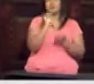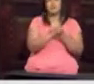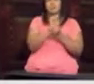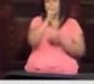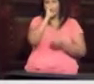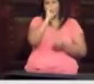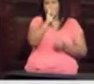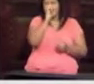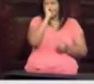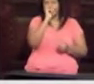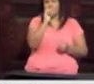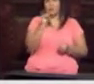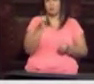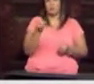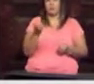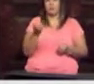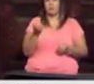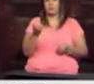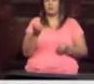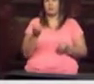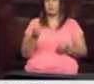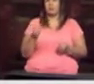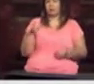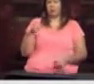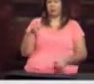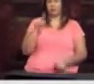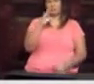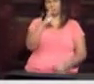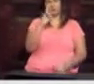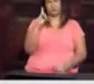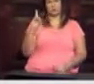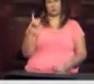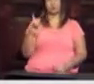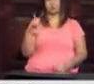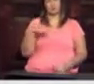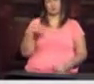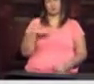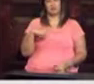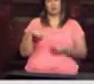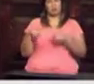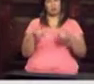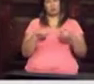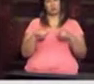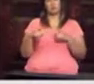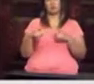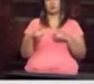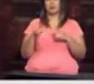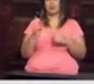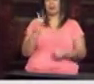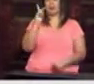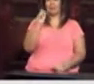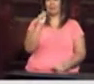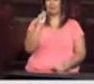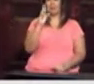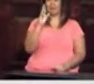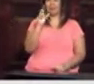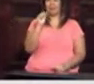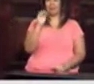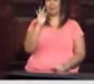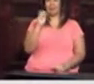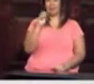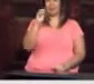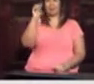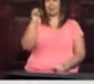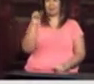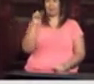Miami brasileira, que é a Barra da Tijuca. A Cidade de Deus tem lugar, como é no Karatê, aonde sequer o